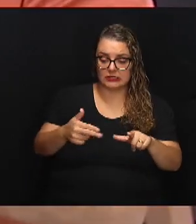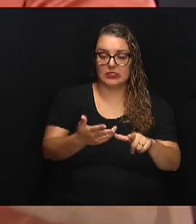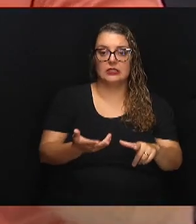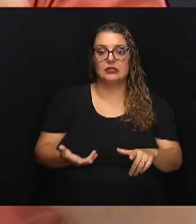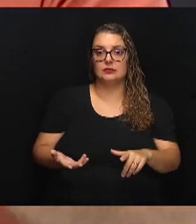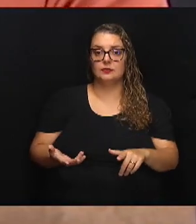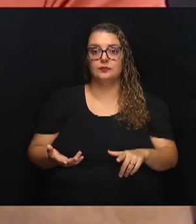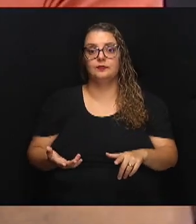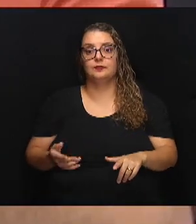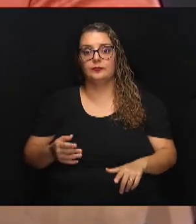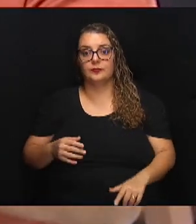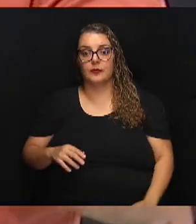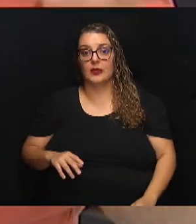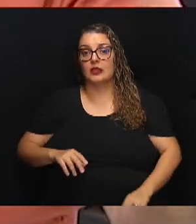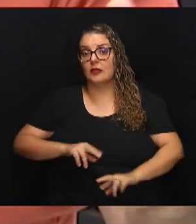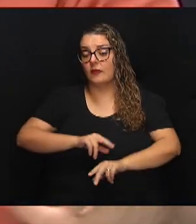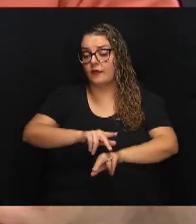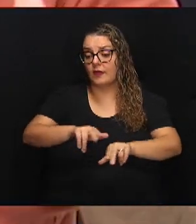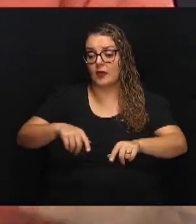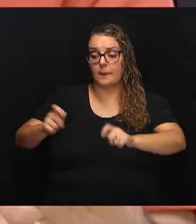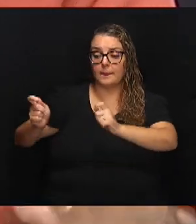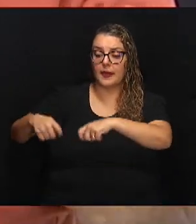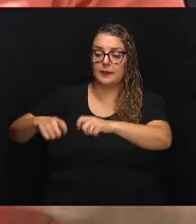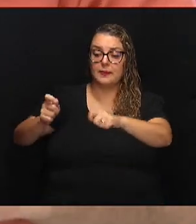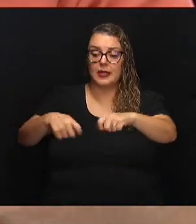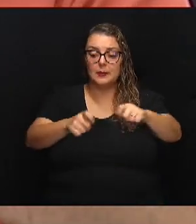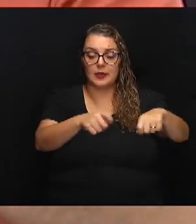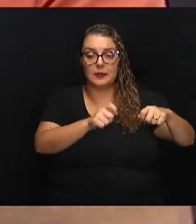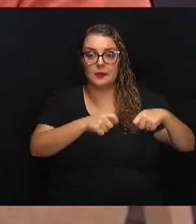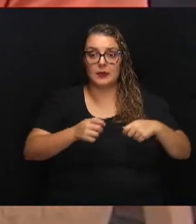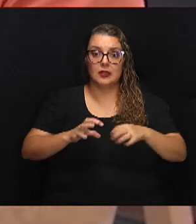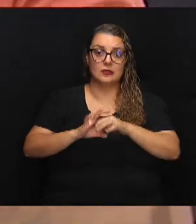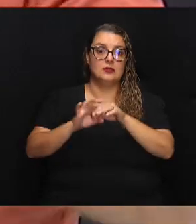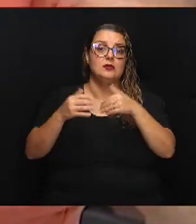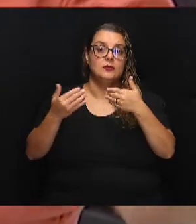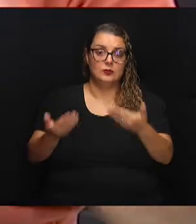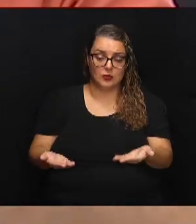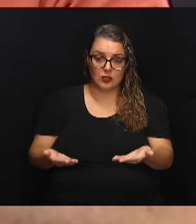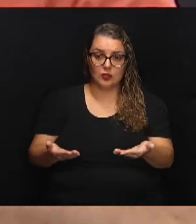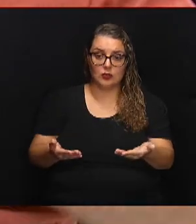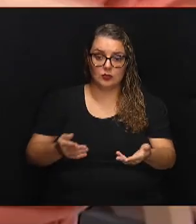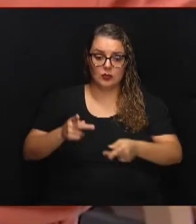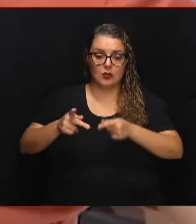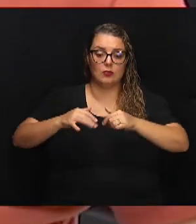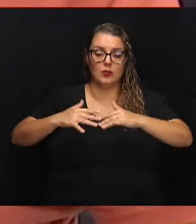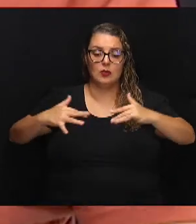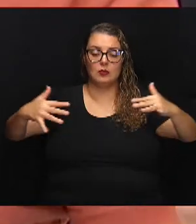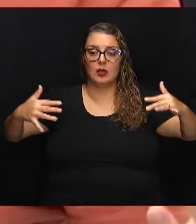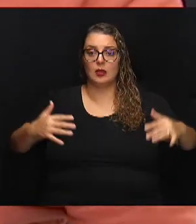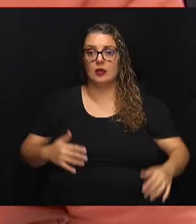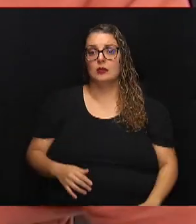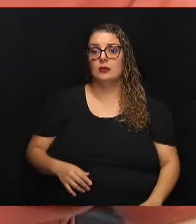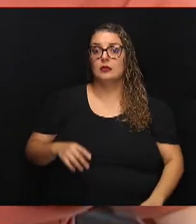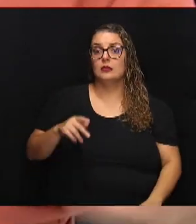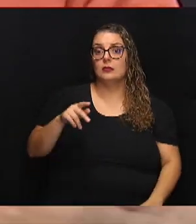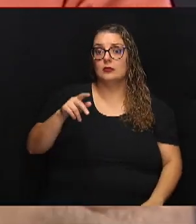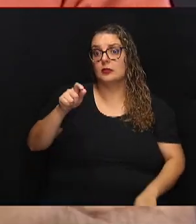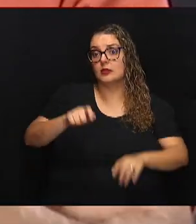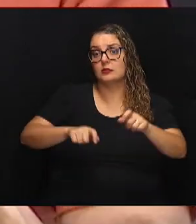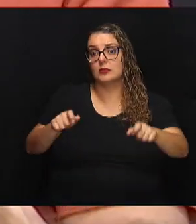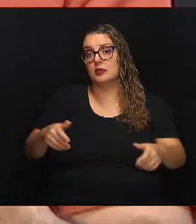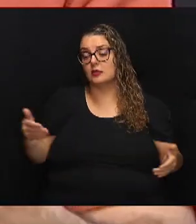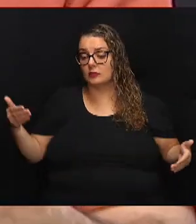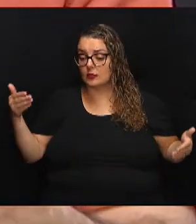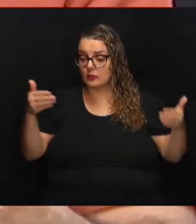gama muito grande de possibilidades que permitem que mais pessoas